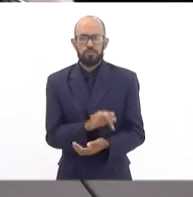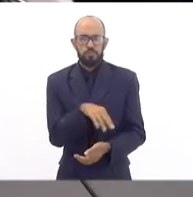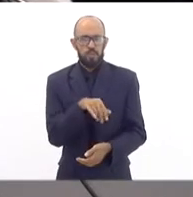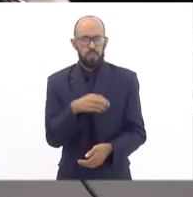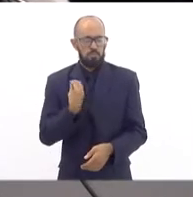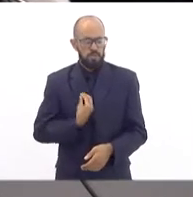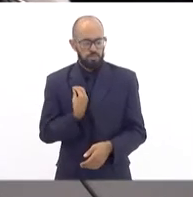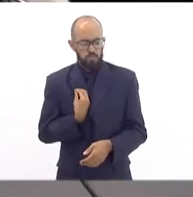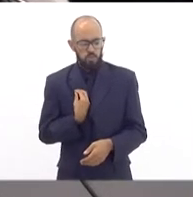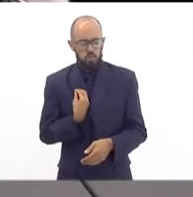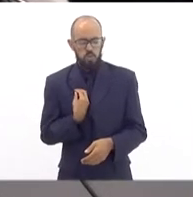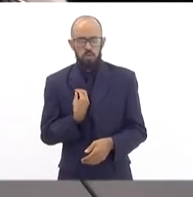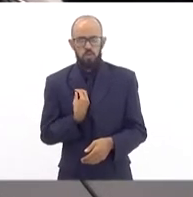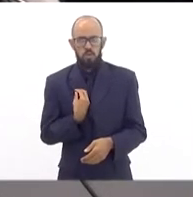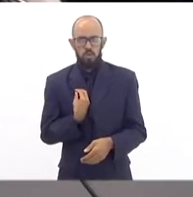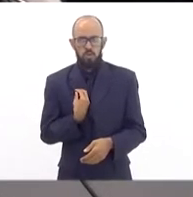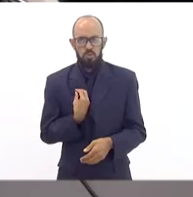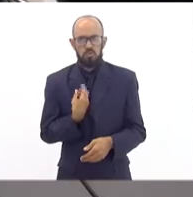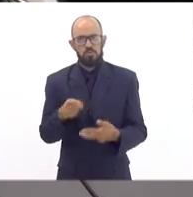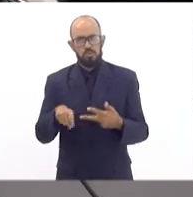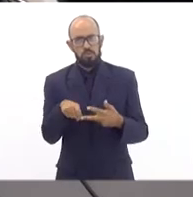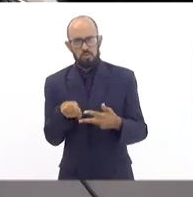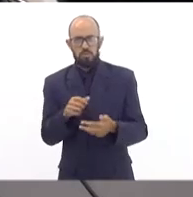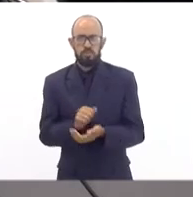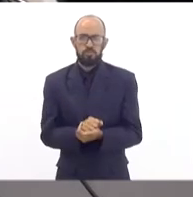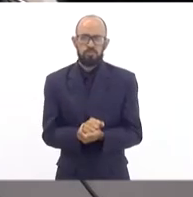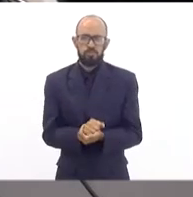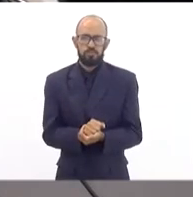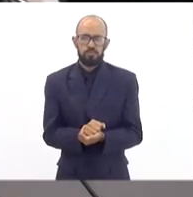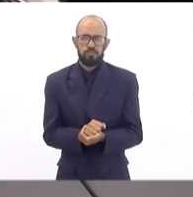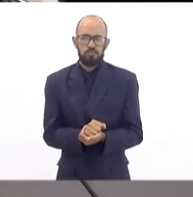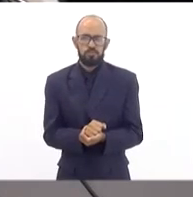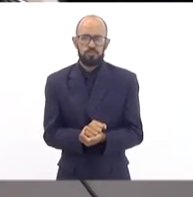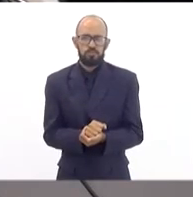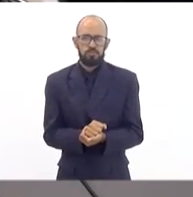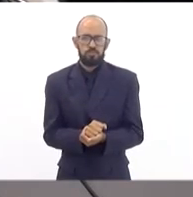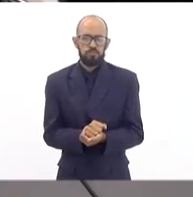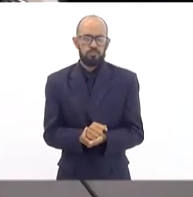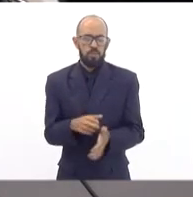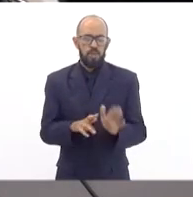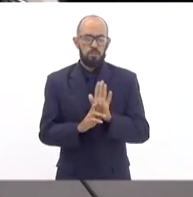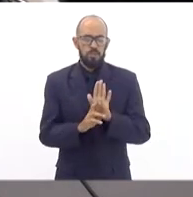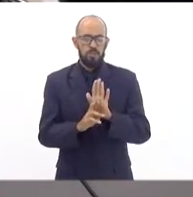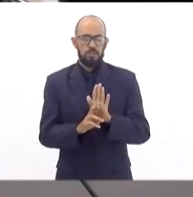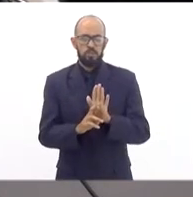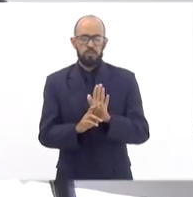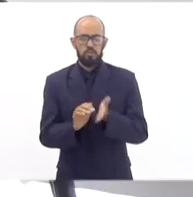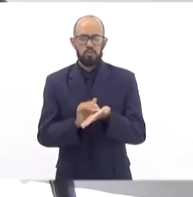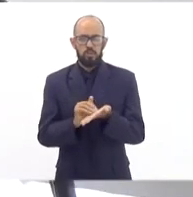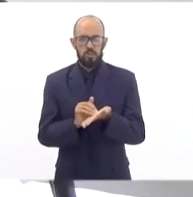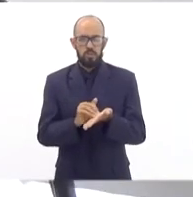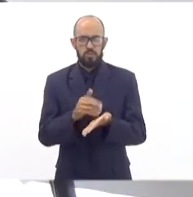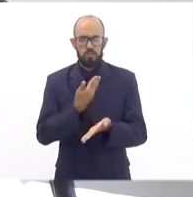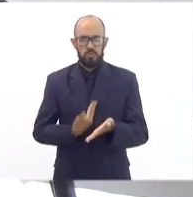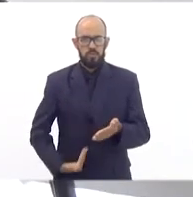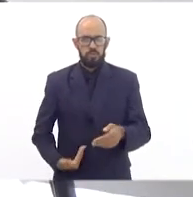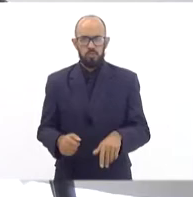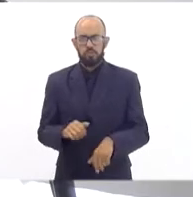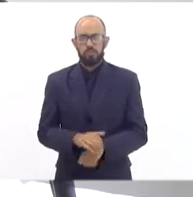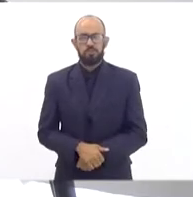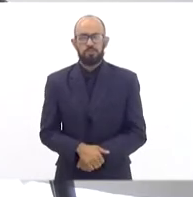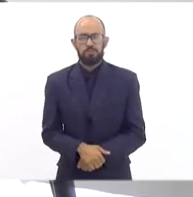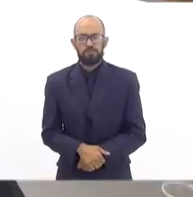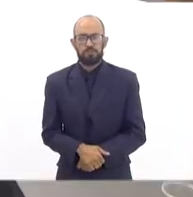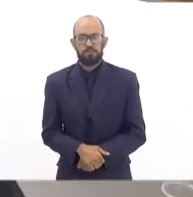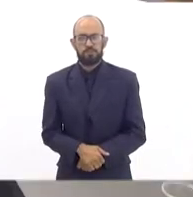E, sobretudo, quem participa do Poder Executivo e quem participa especificamente representando o gabinete do governador. E teve